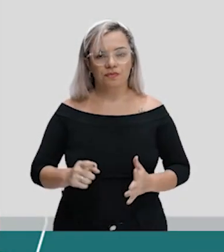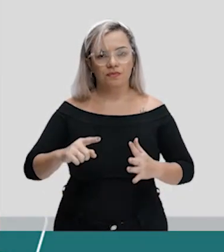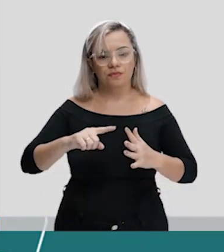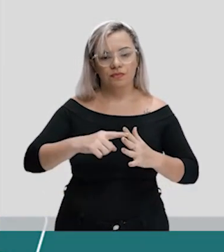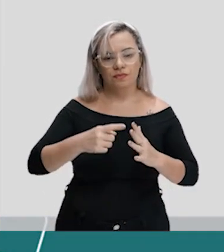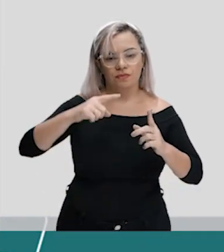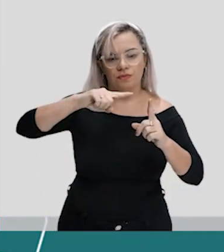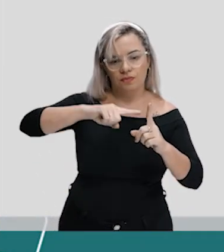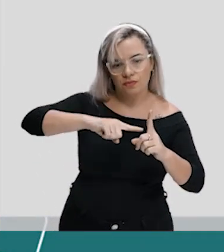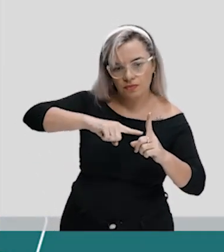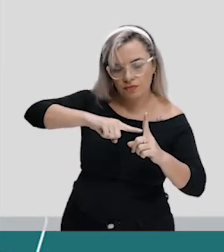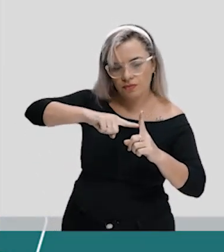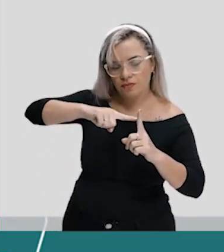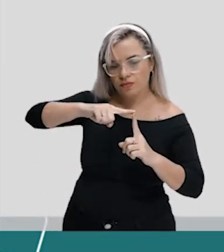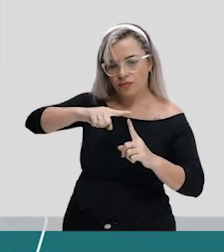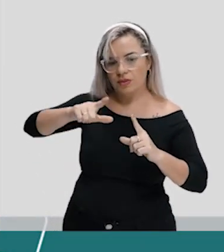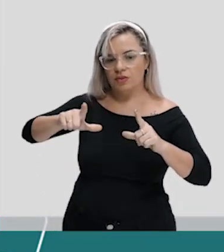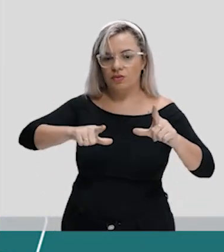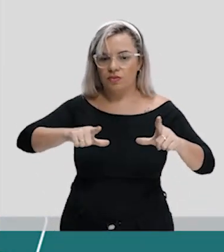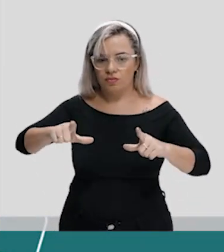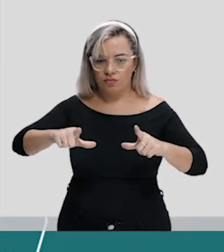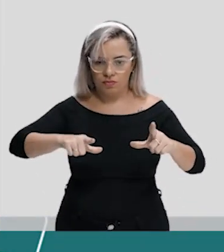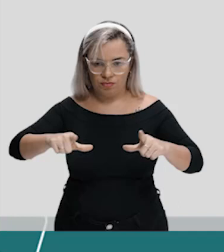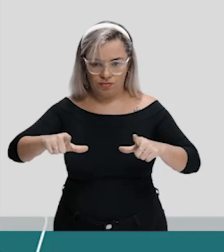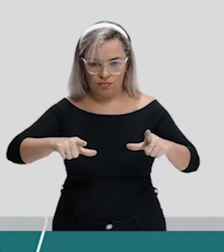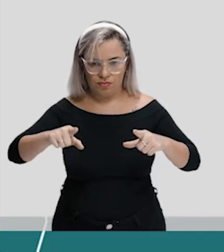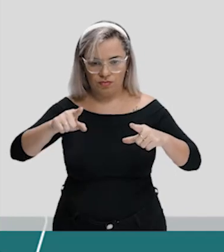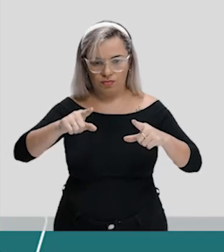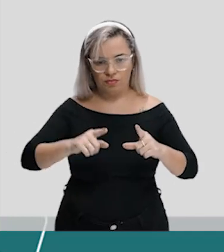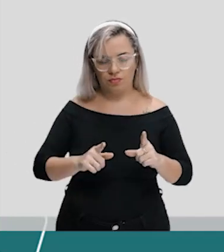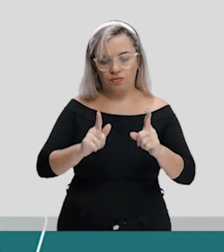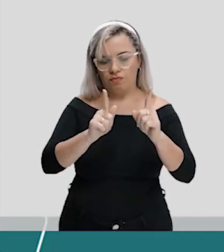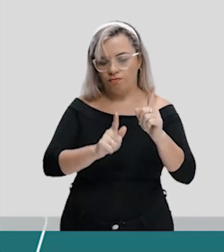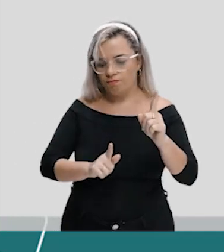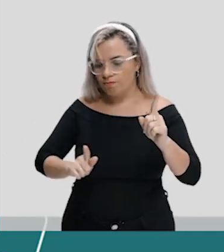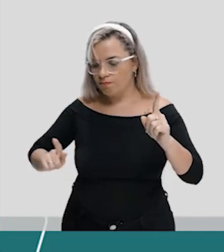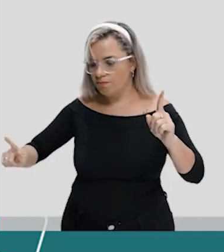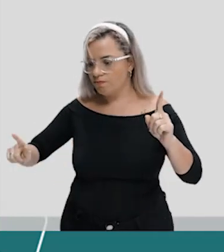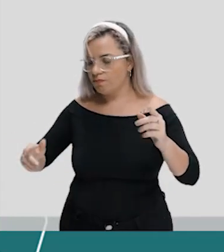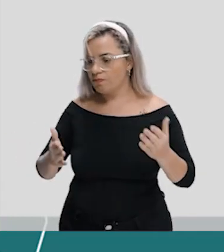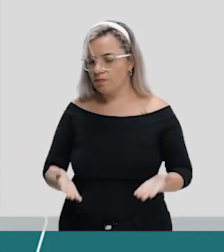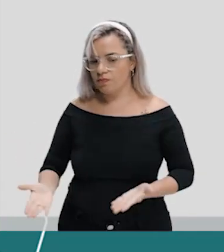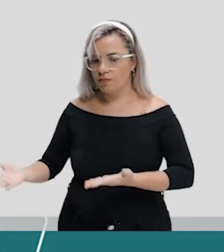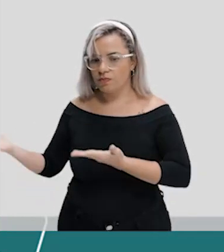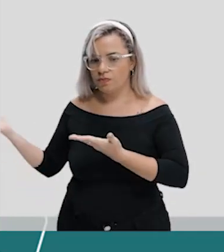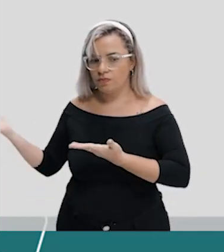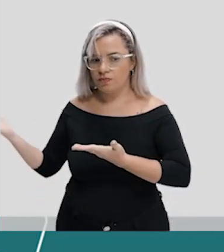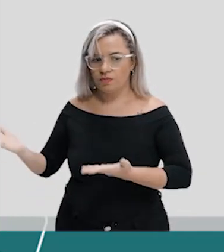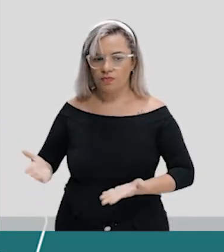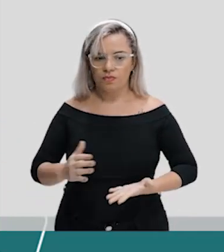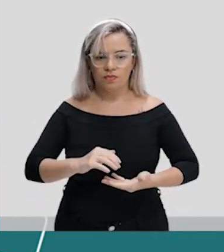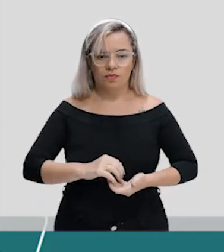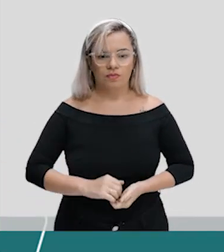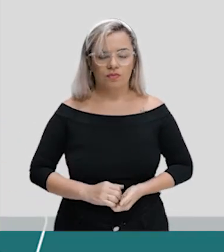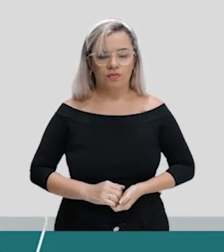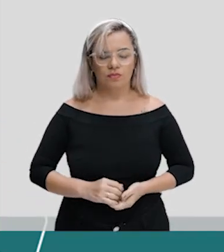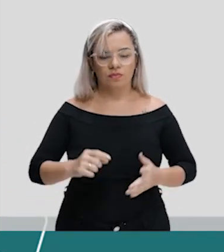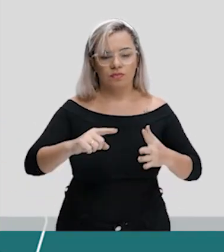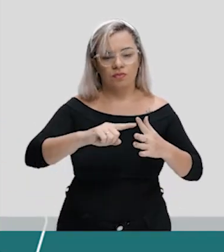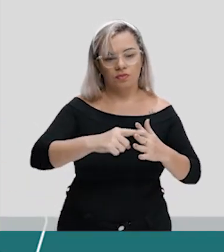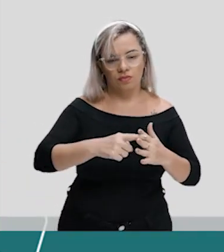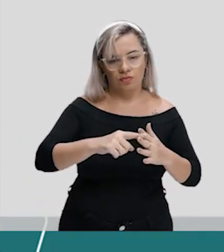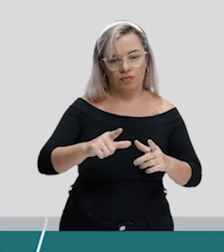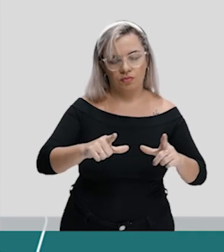uma máquina térmica executa o ciclo representado no gráfico seguinte. Se a